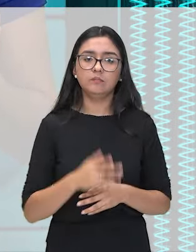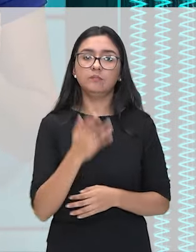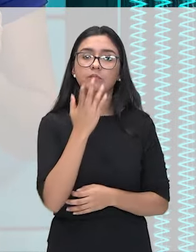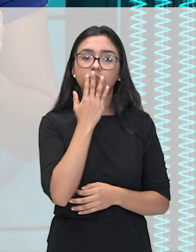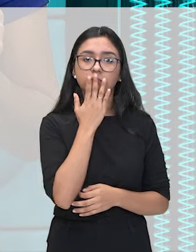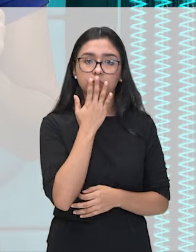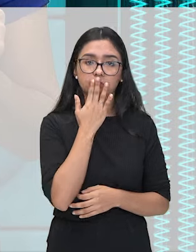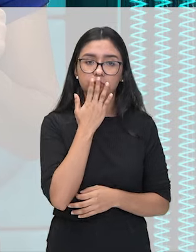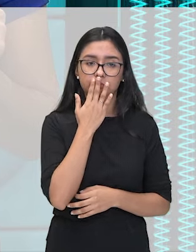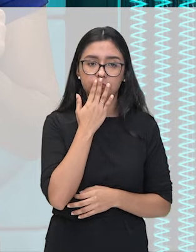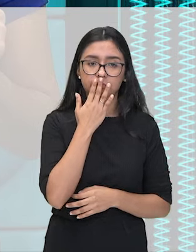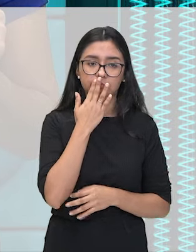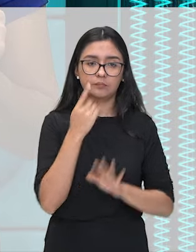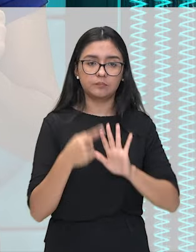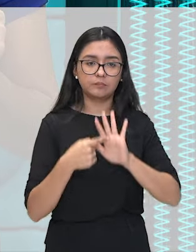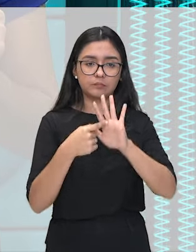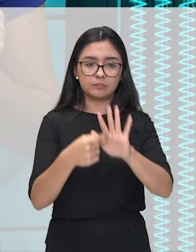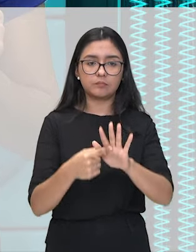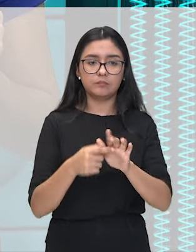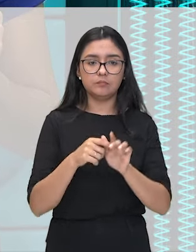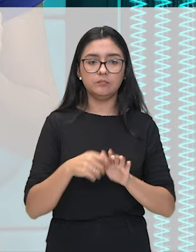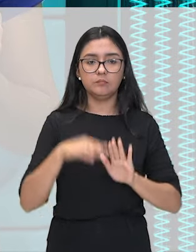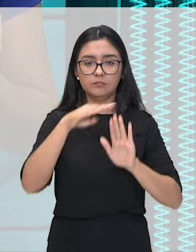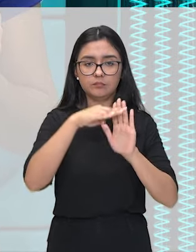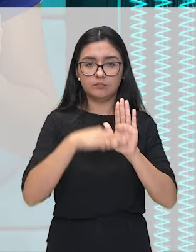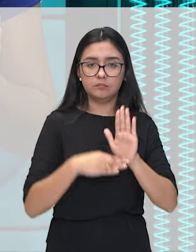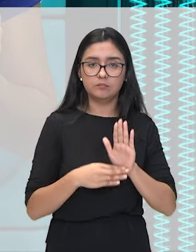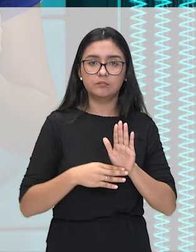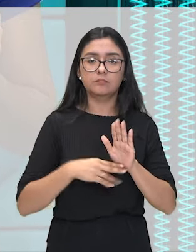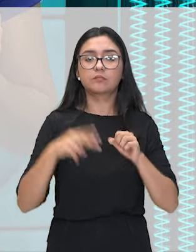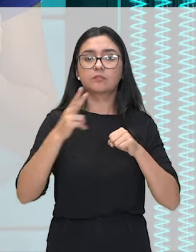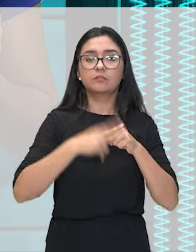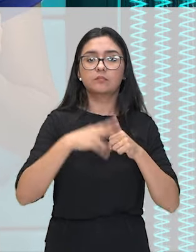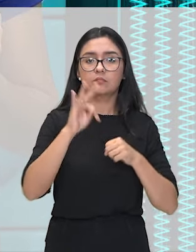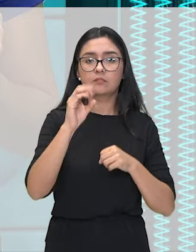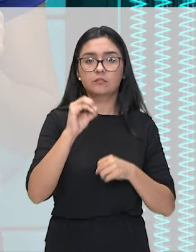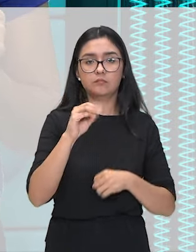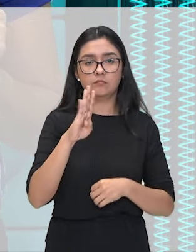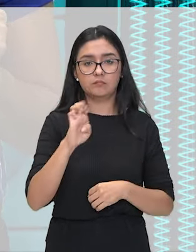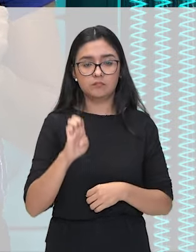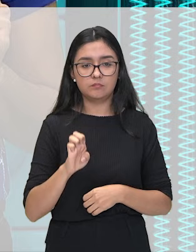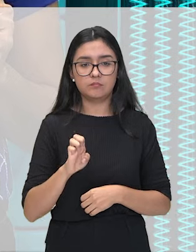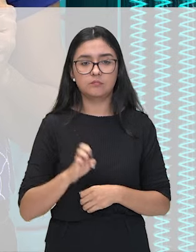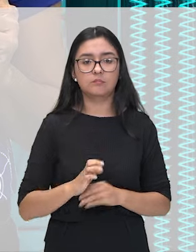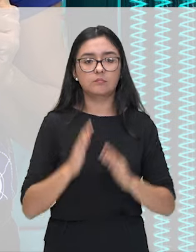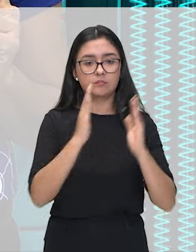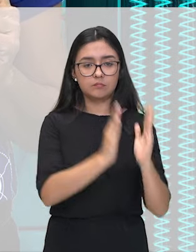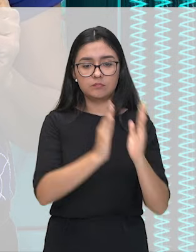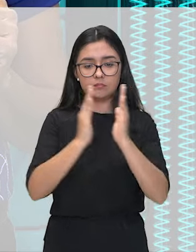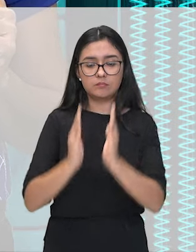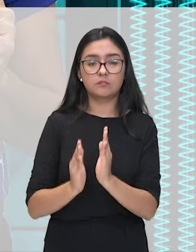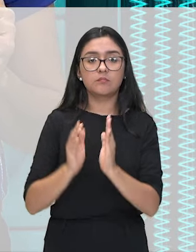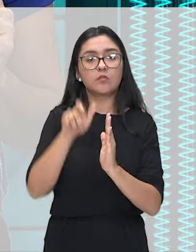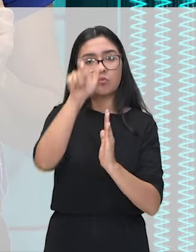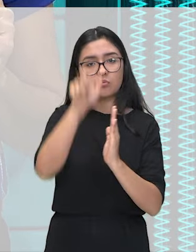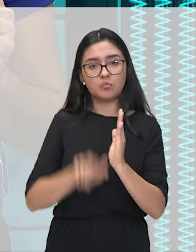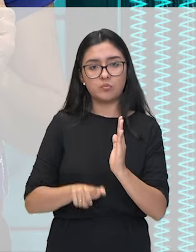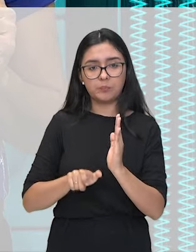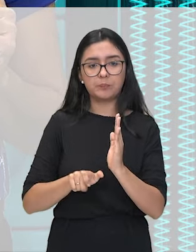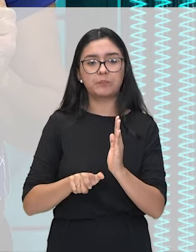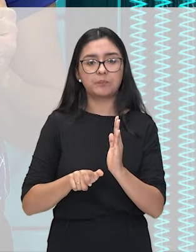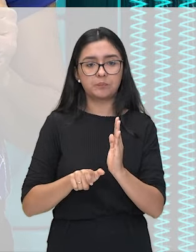né para indicar o primeiro elemento que é o verbo to be ó was was were depois o sujeito